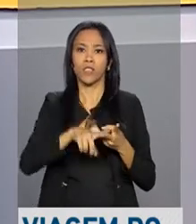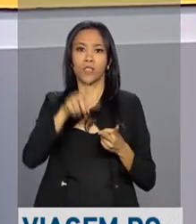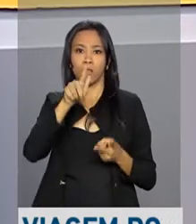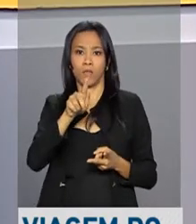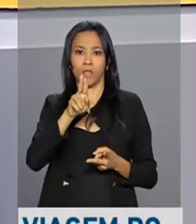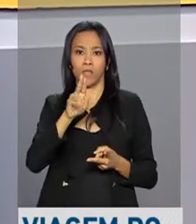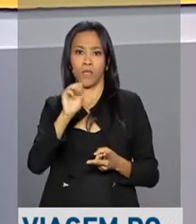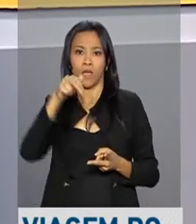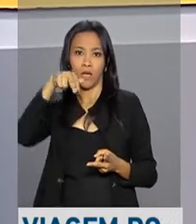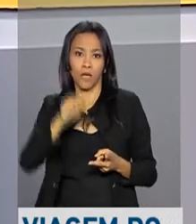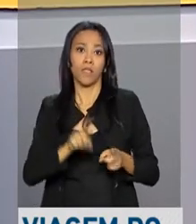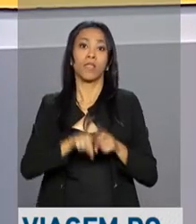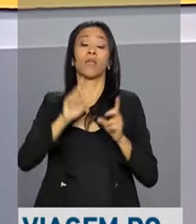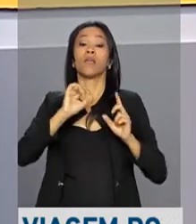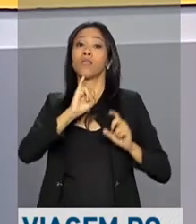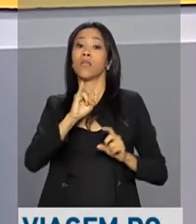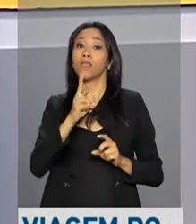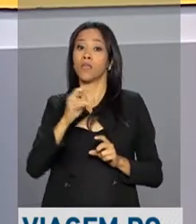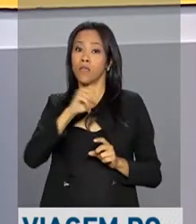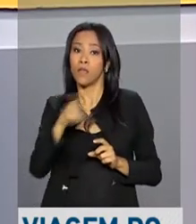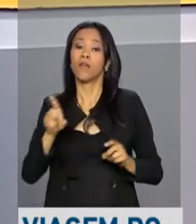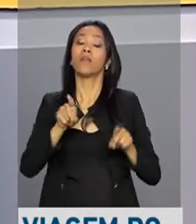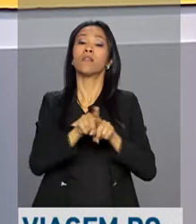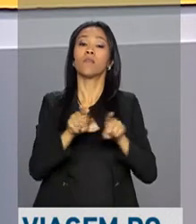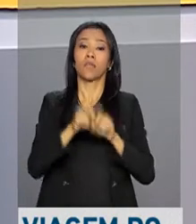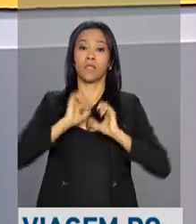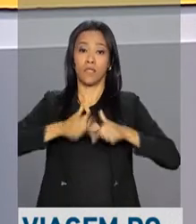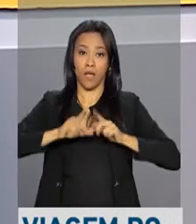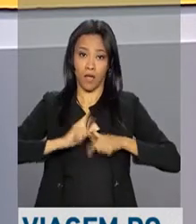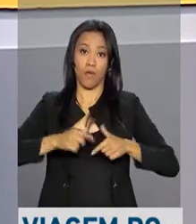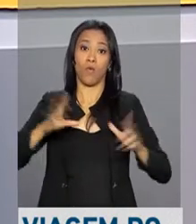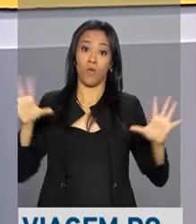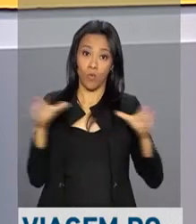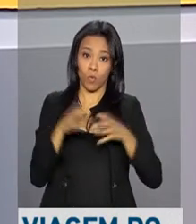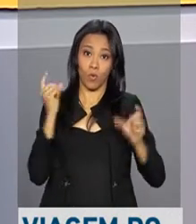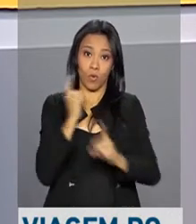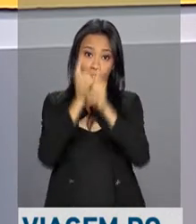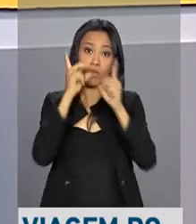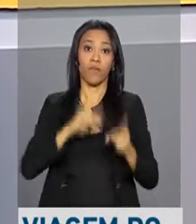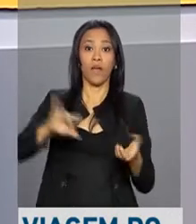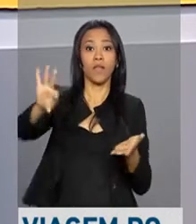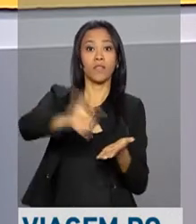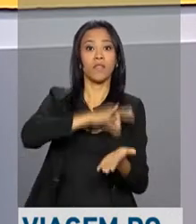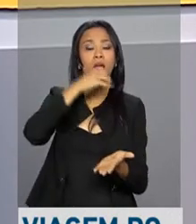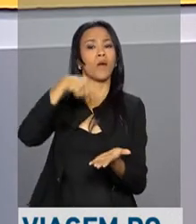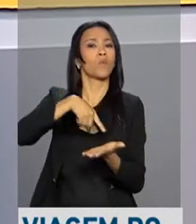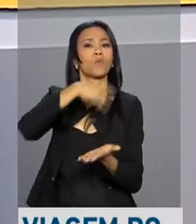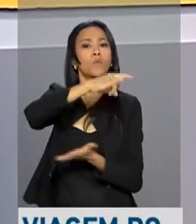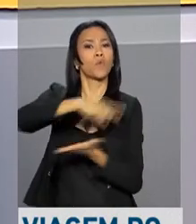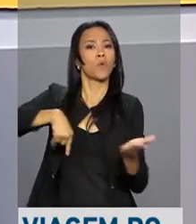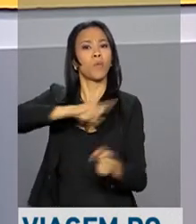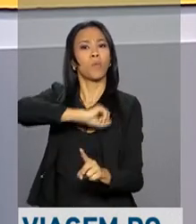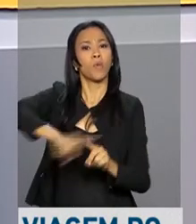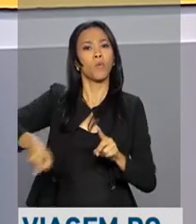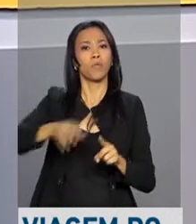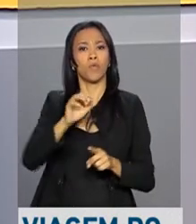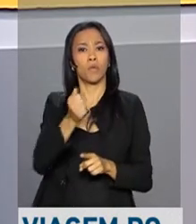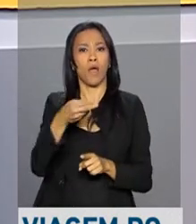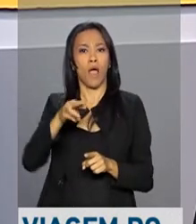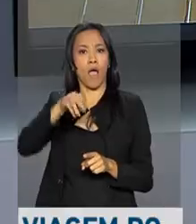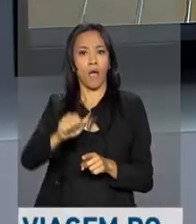terá ainda encontro com investidores estrangeiros e vai assinar o Tratado da ONU sobre a proibição de armas